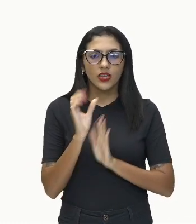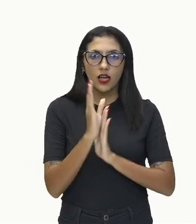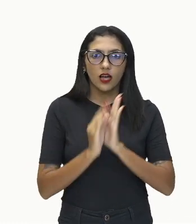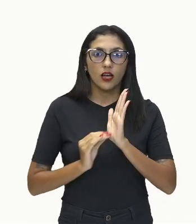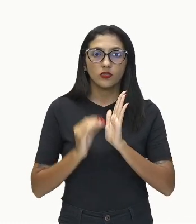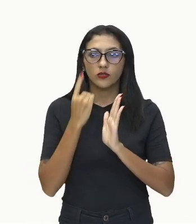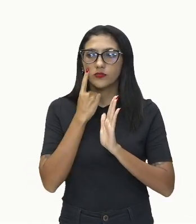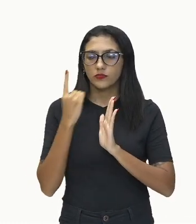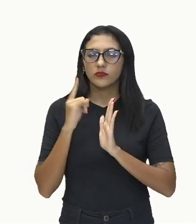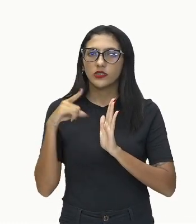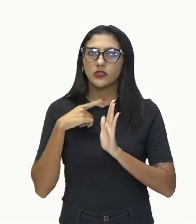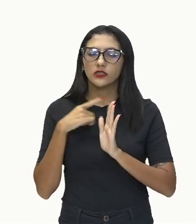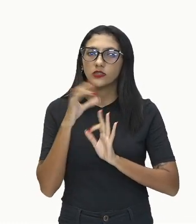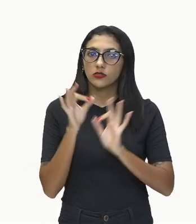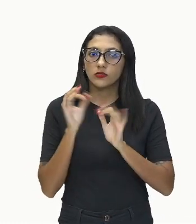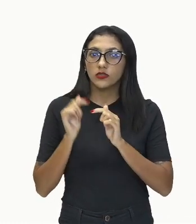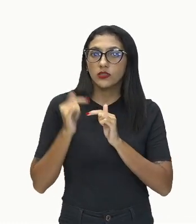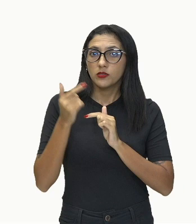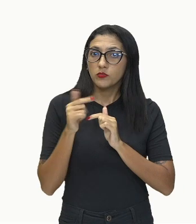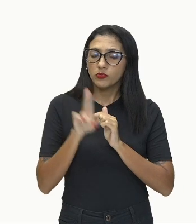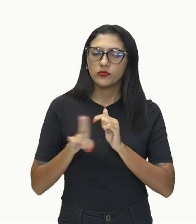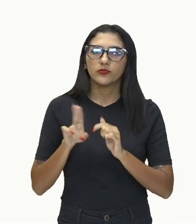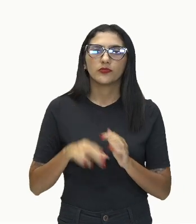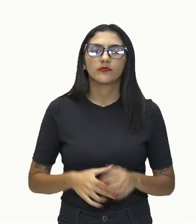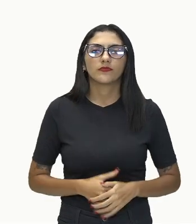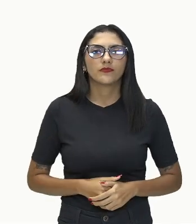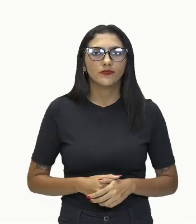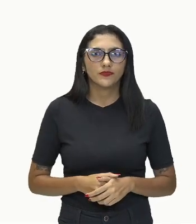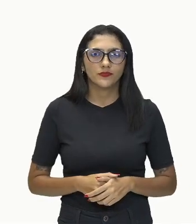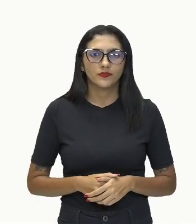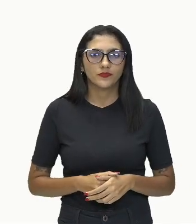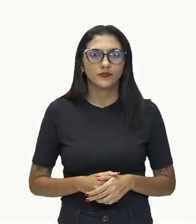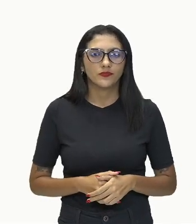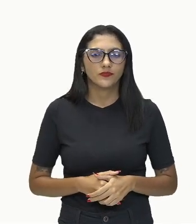vai usar essa relação depois. Tá bom?